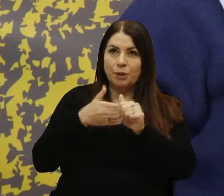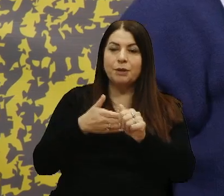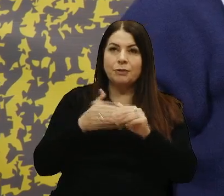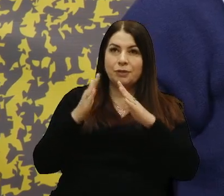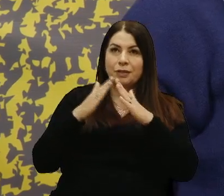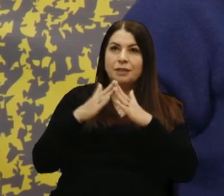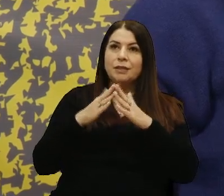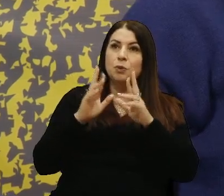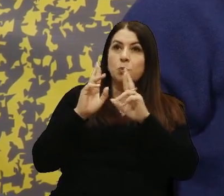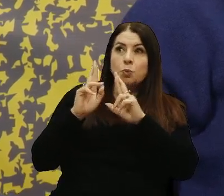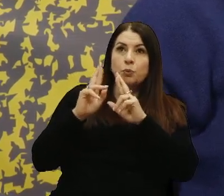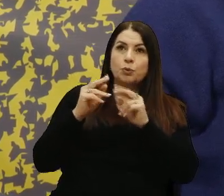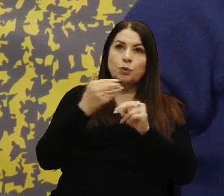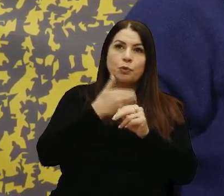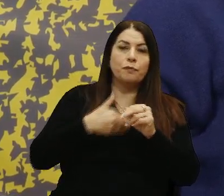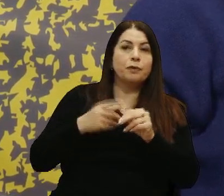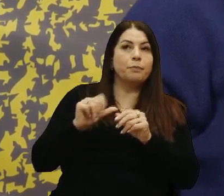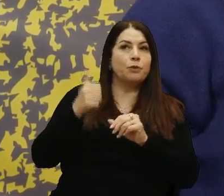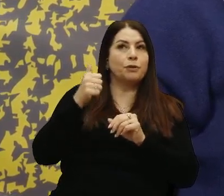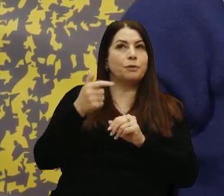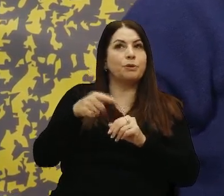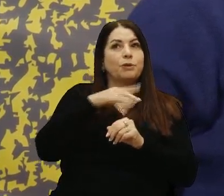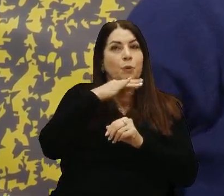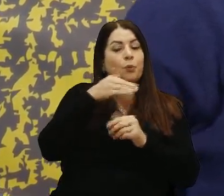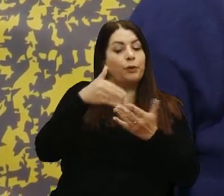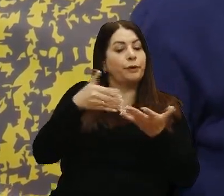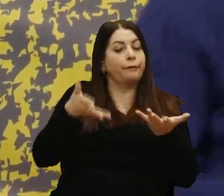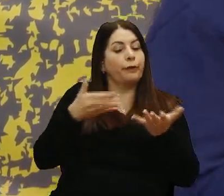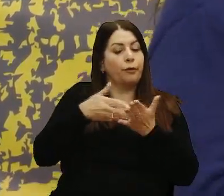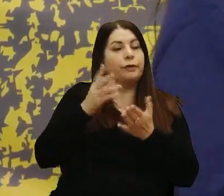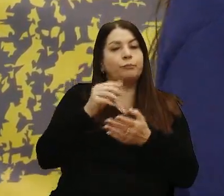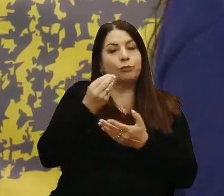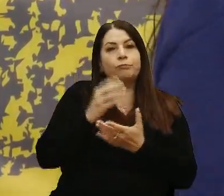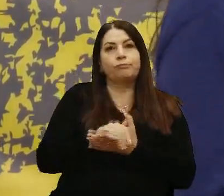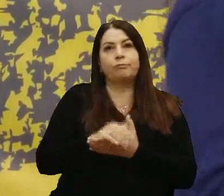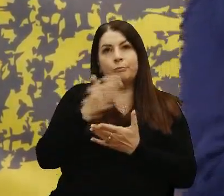casa e eu torço aí para que o governo melhore, porque por enquanto está ruim demais. Obrigado, Carol. Obrigada e bom trabalho, vereador.